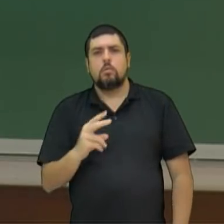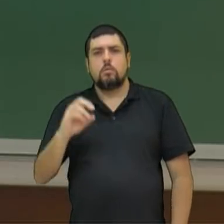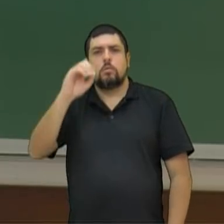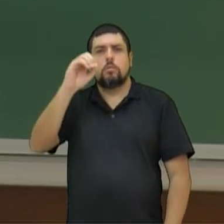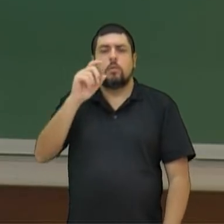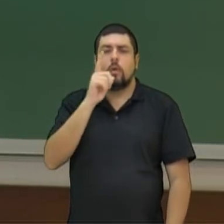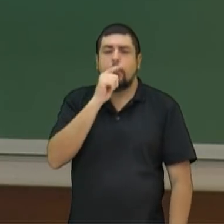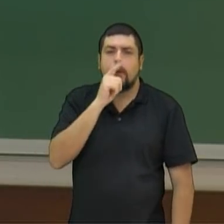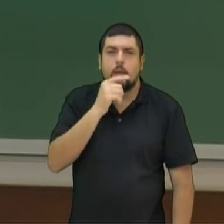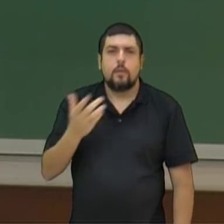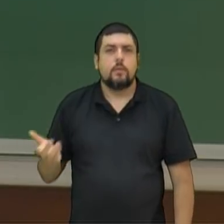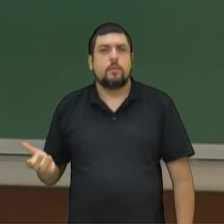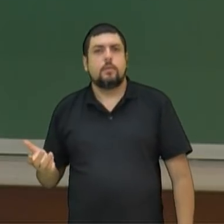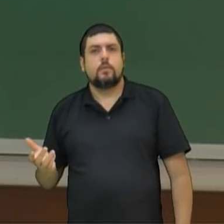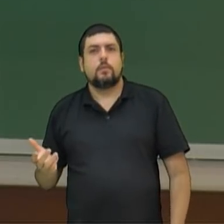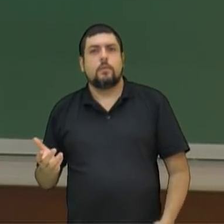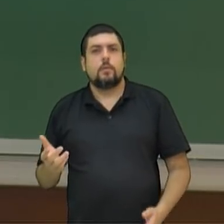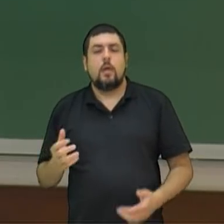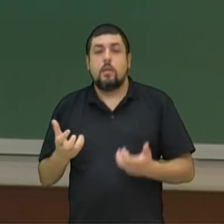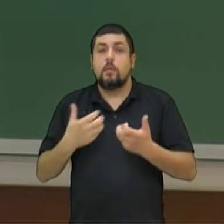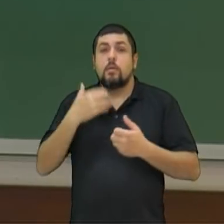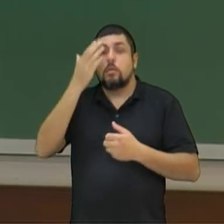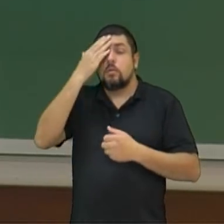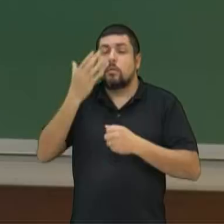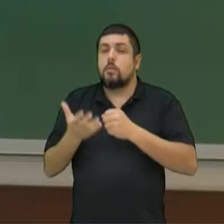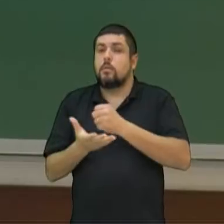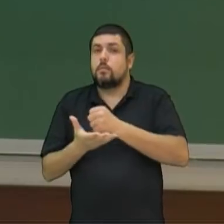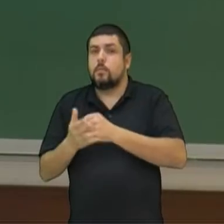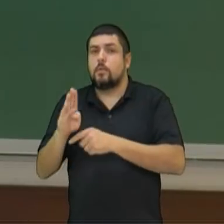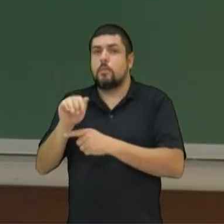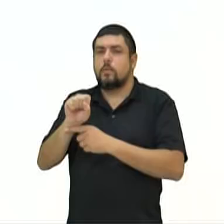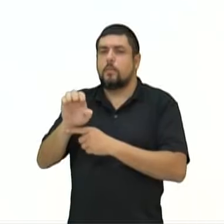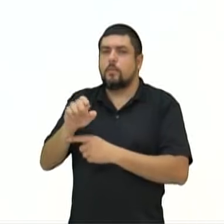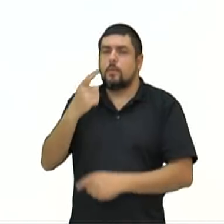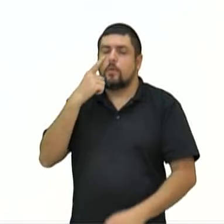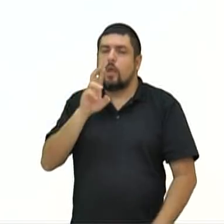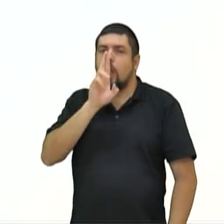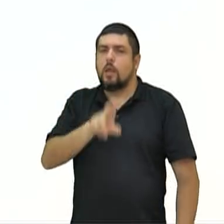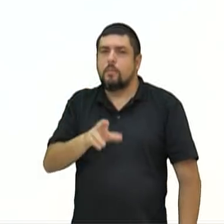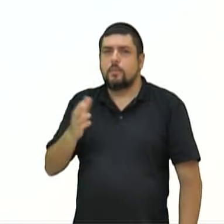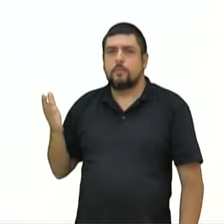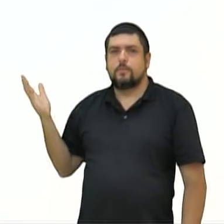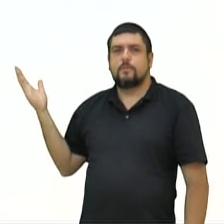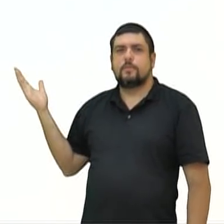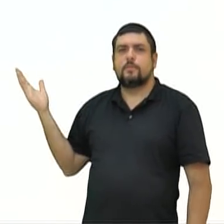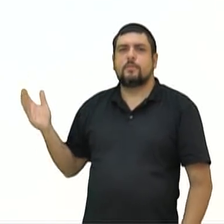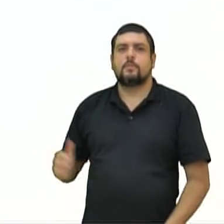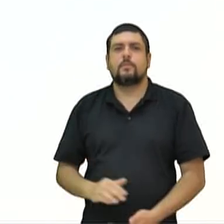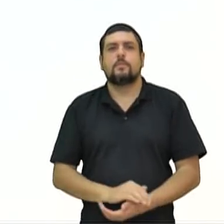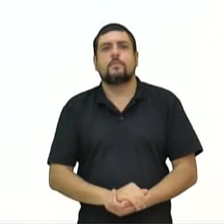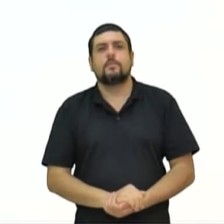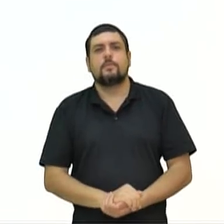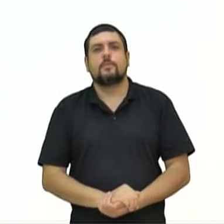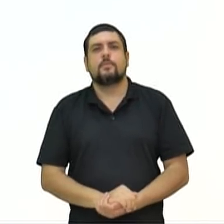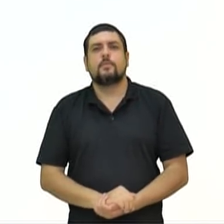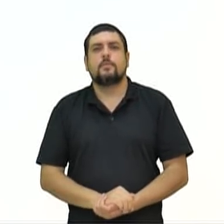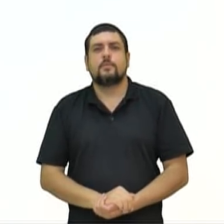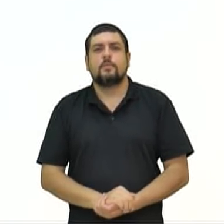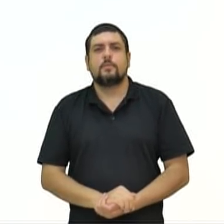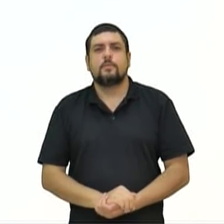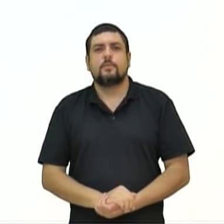é água. Não me interessa, só quero saber de base. Como é que fica? Hidróxido de cálcio e o hidróxido de